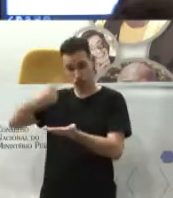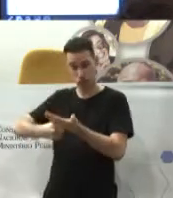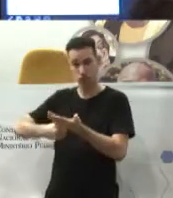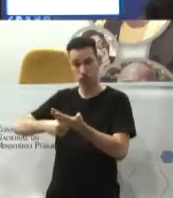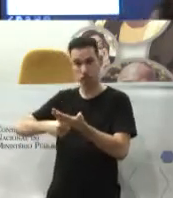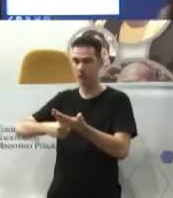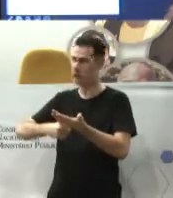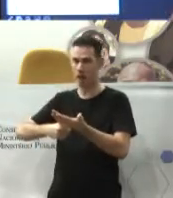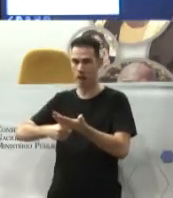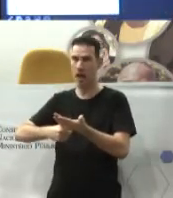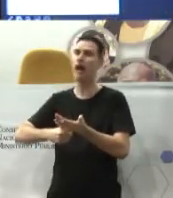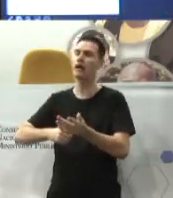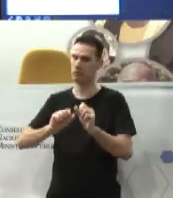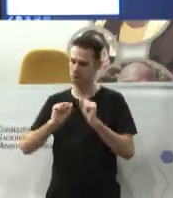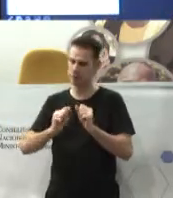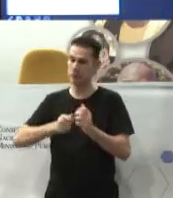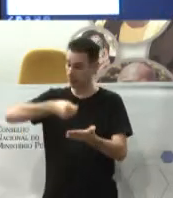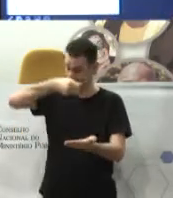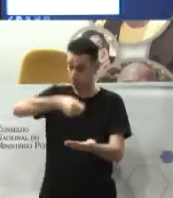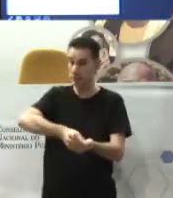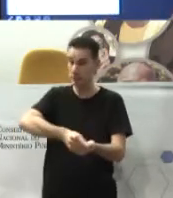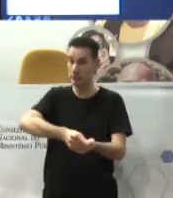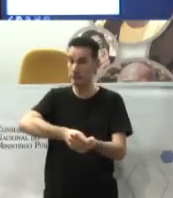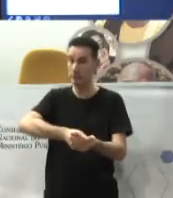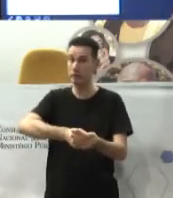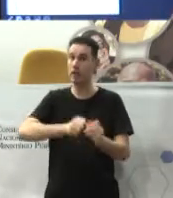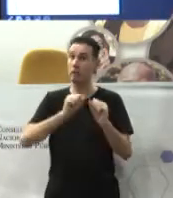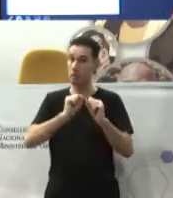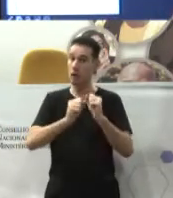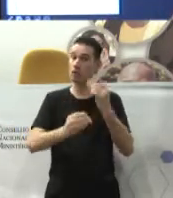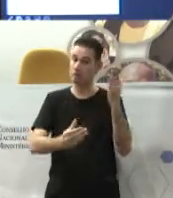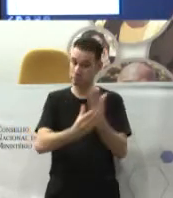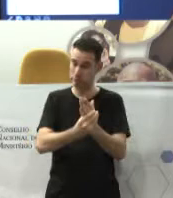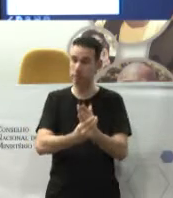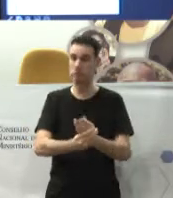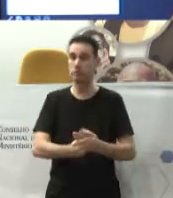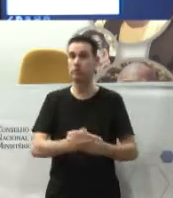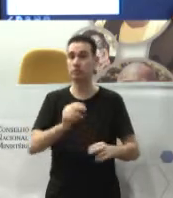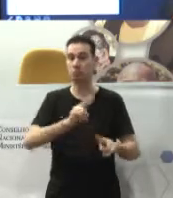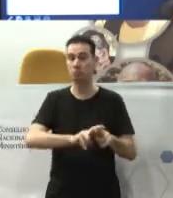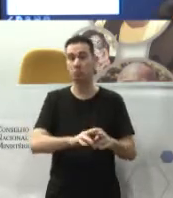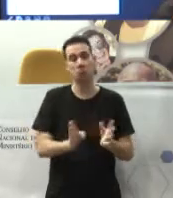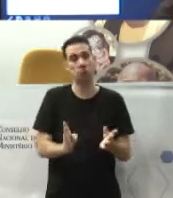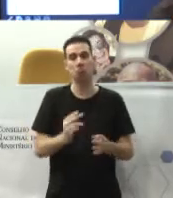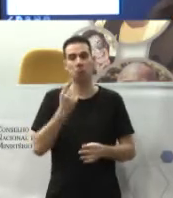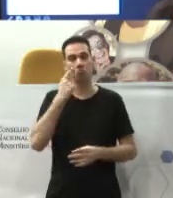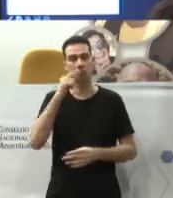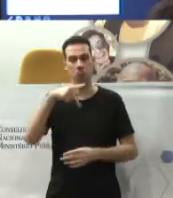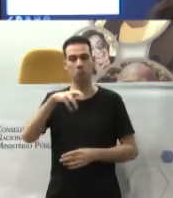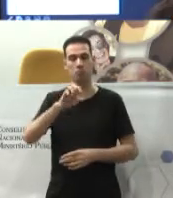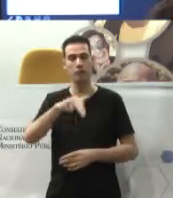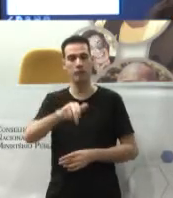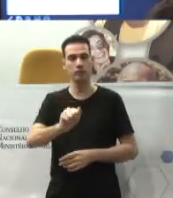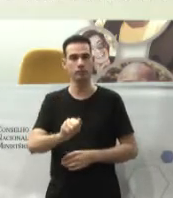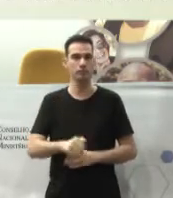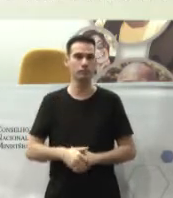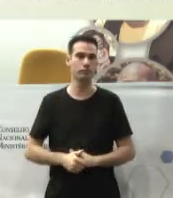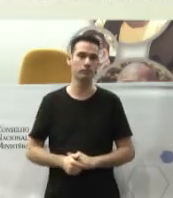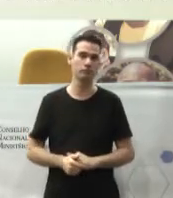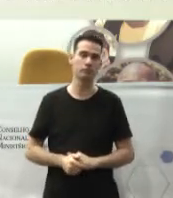a própria credibilidade dessa atividade vai por terra. Então é preciso de